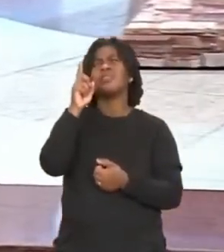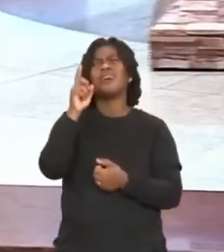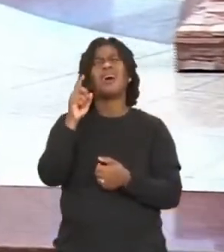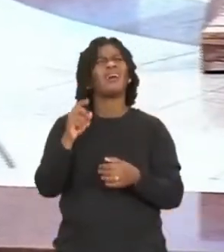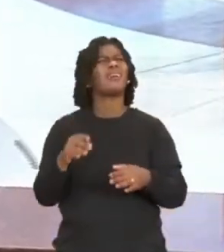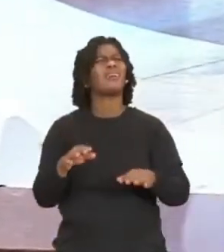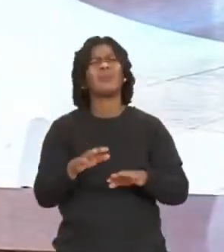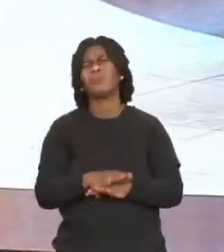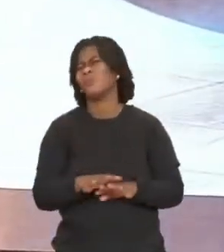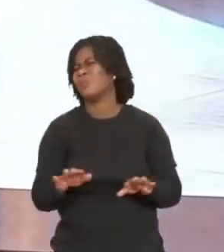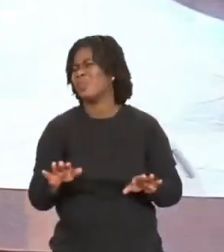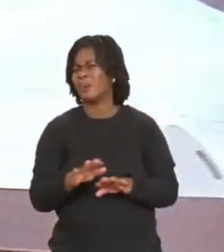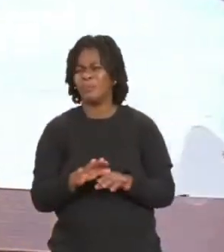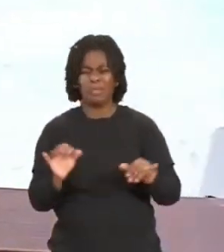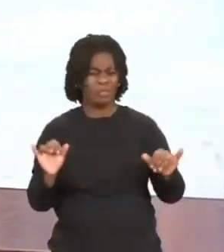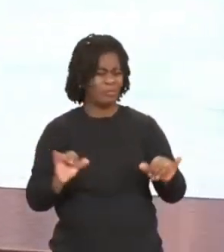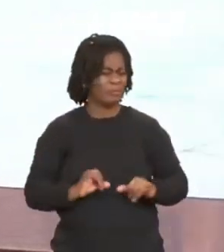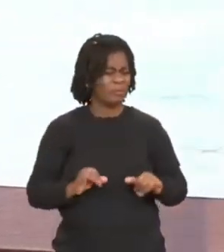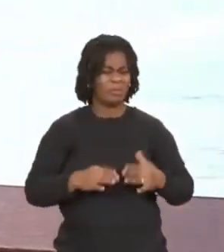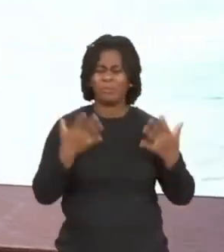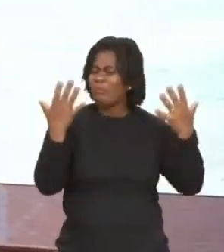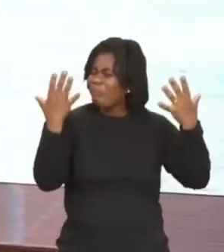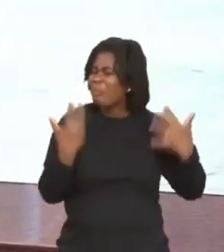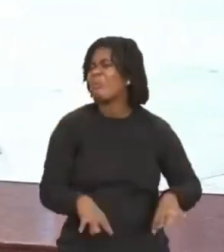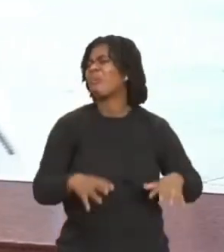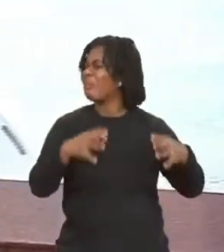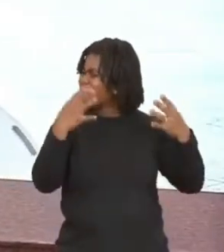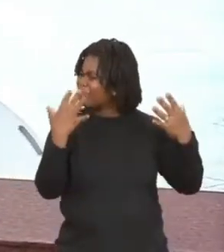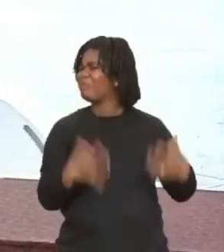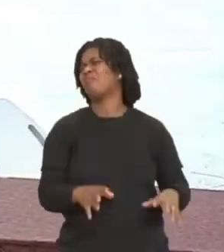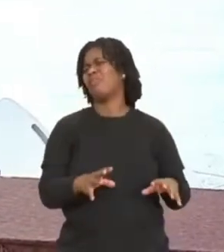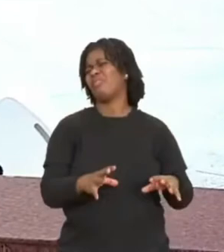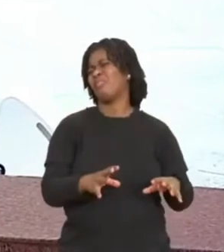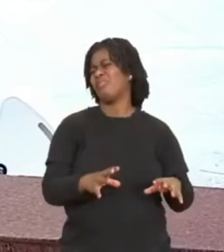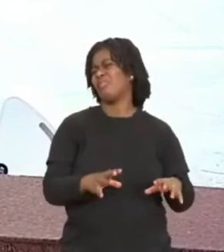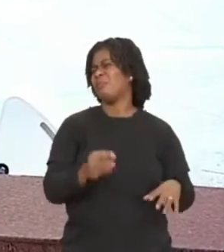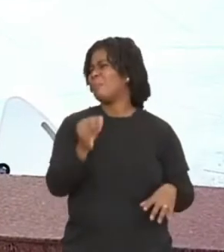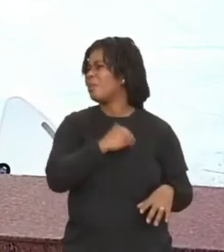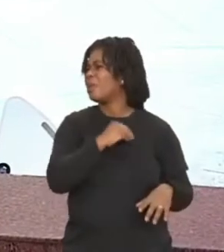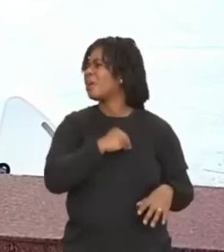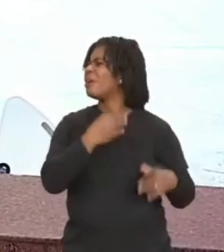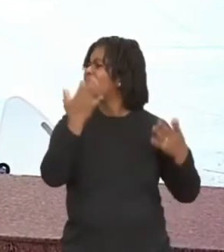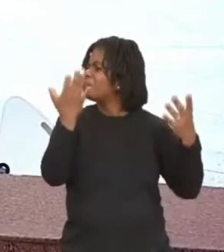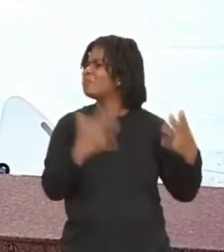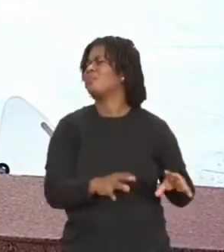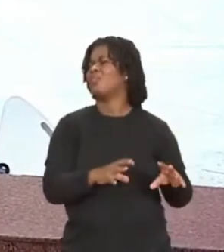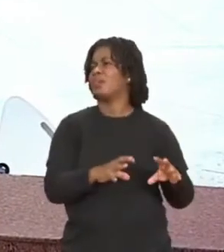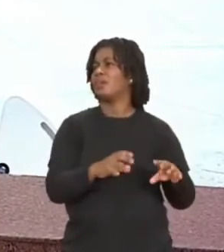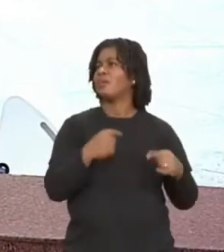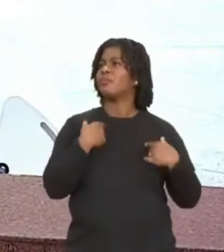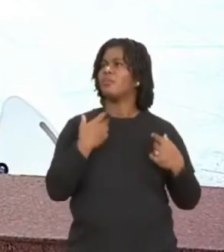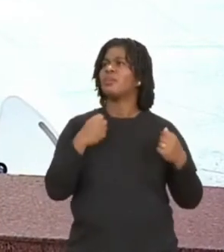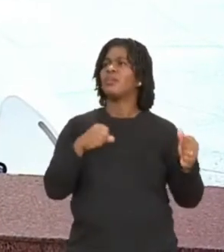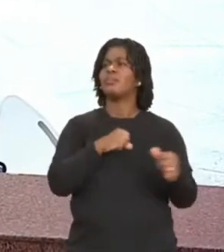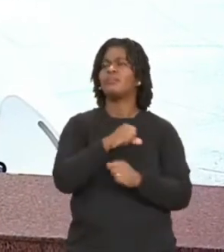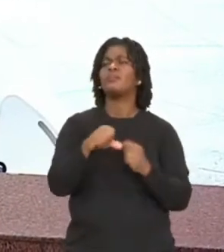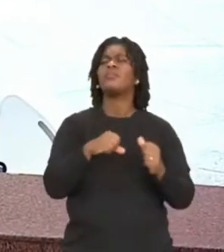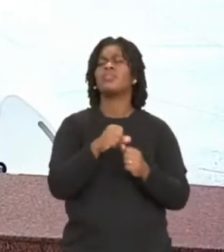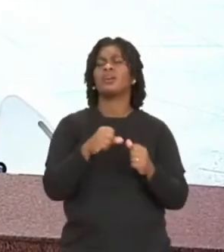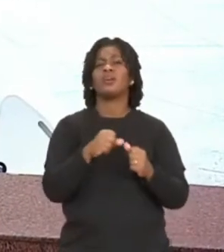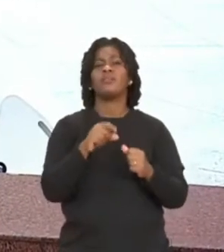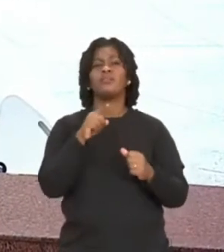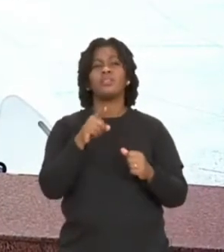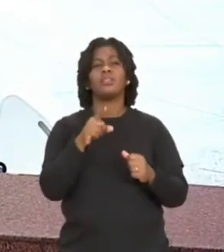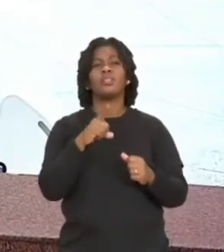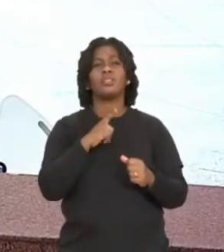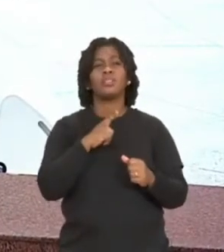Deus chega. Chega, chega, acabou. Eu quero mudar. Você que trouxe o